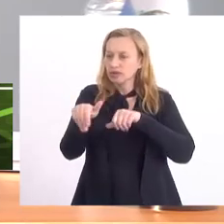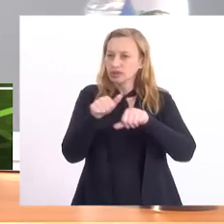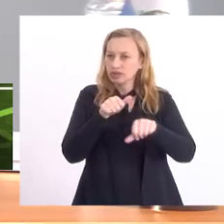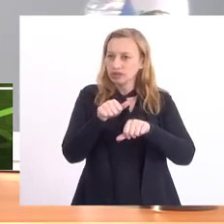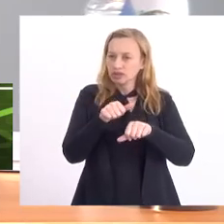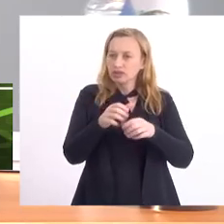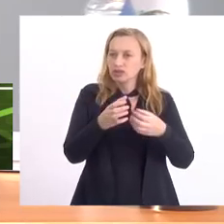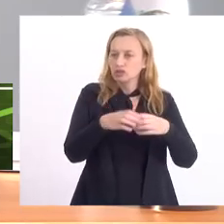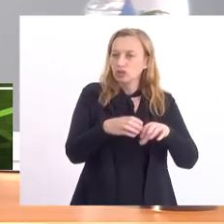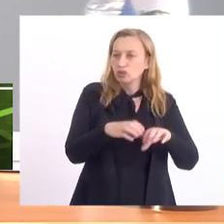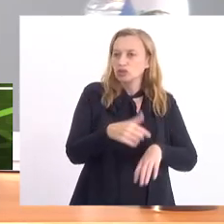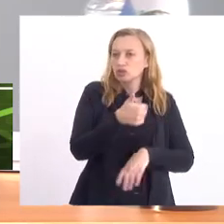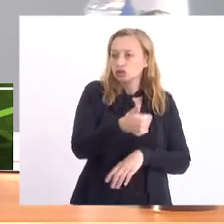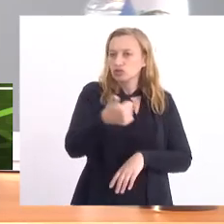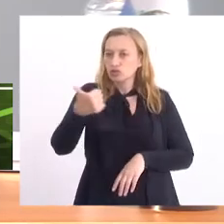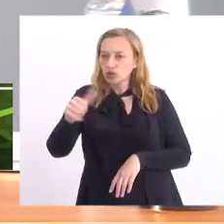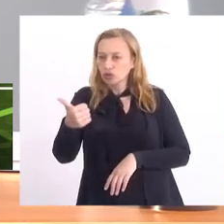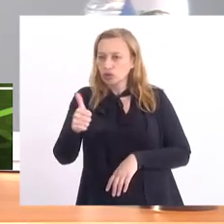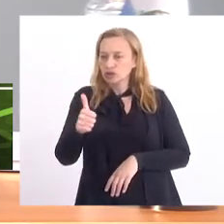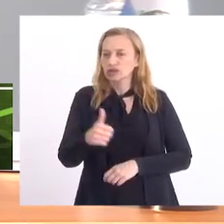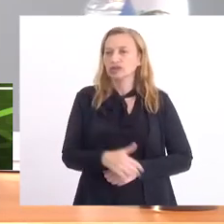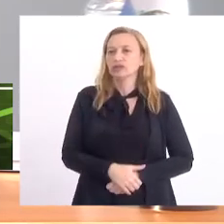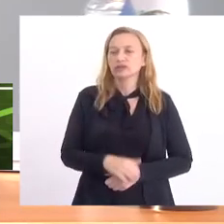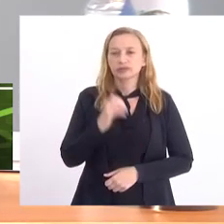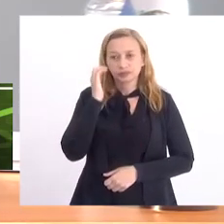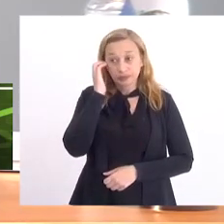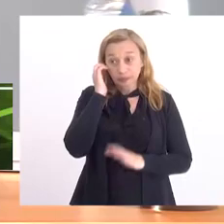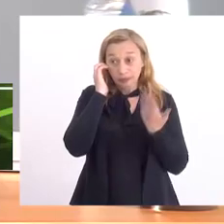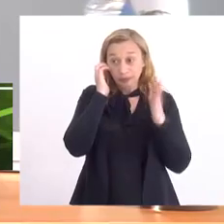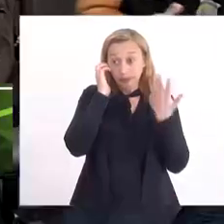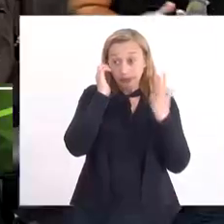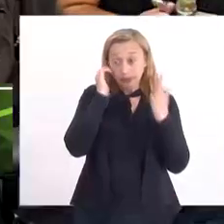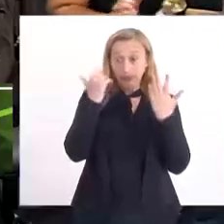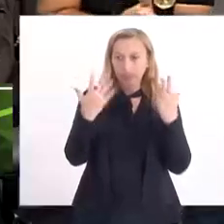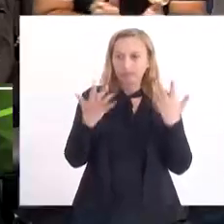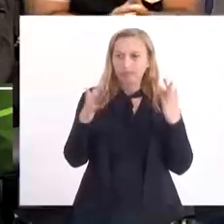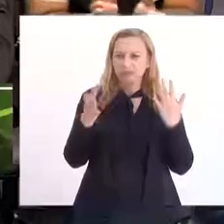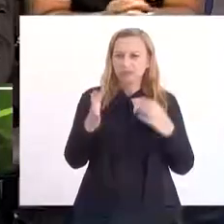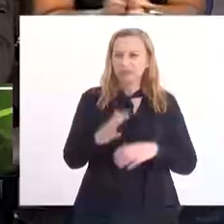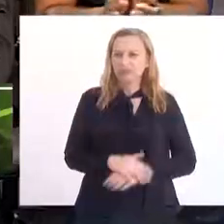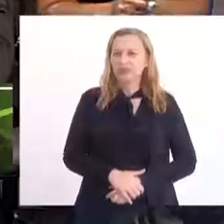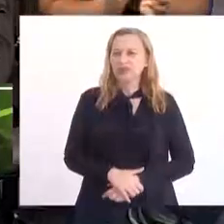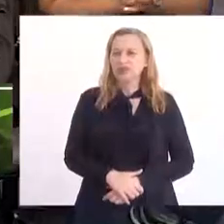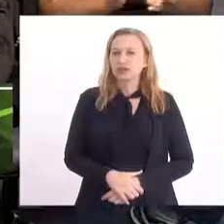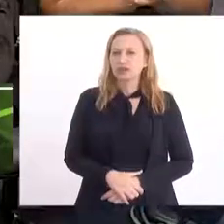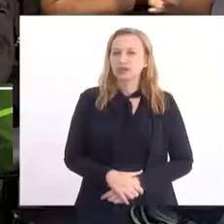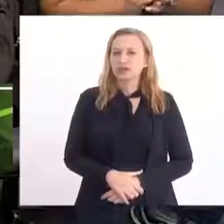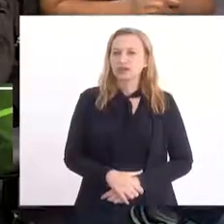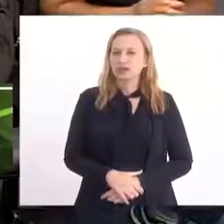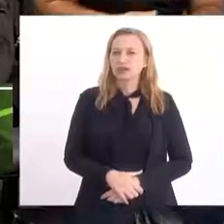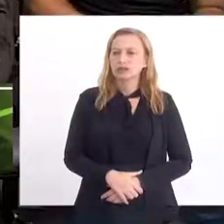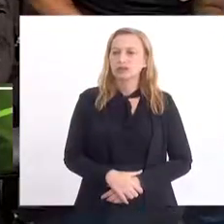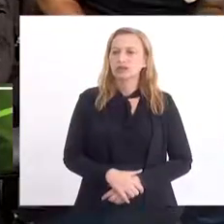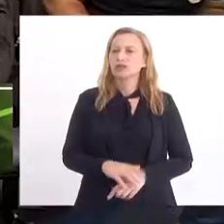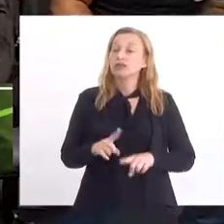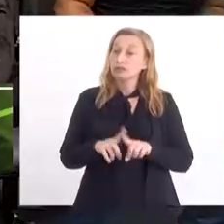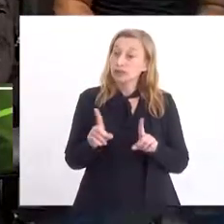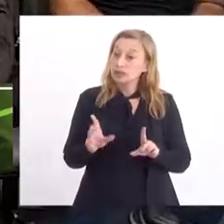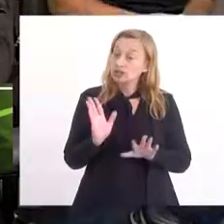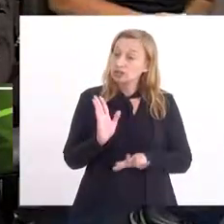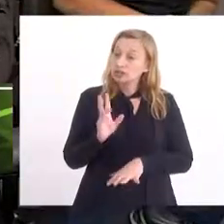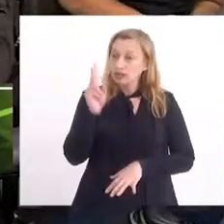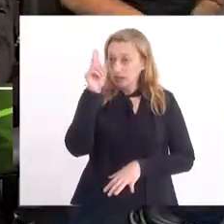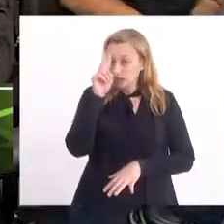de 2011. Muito bom. Tá? Mas, como bem